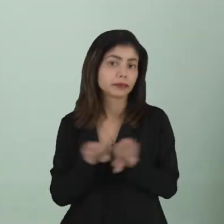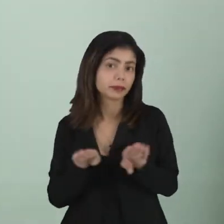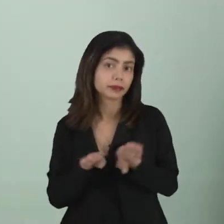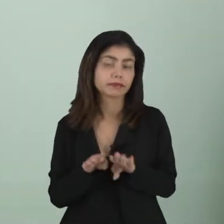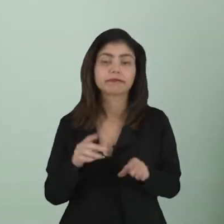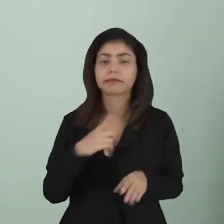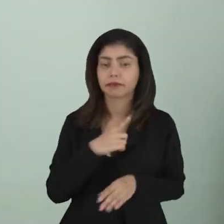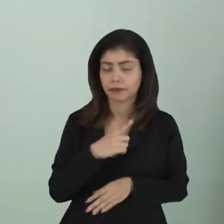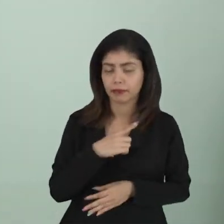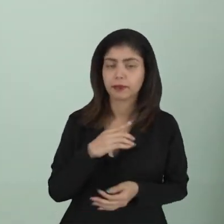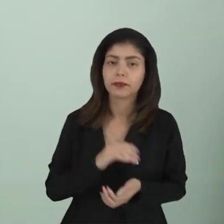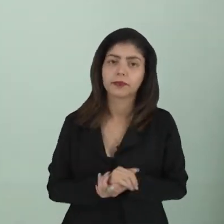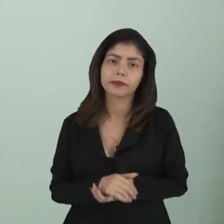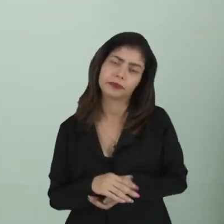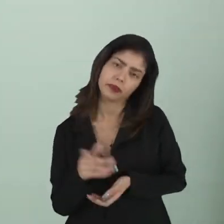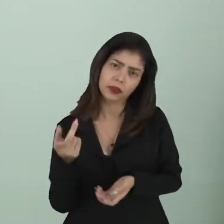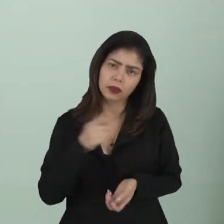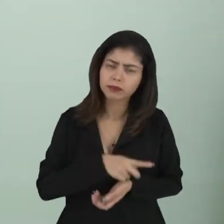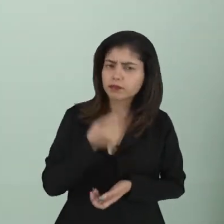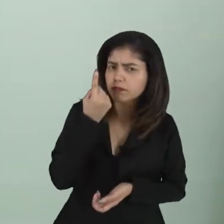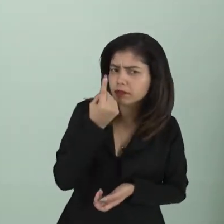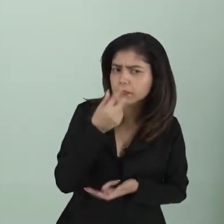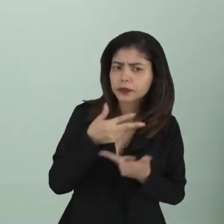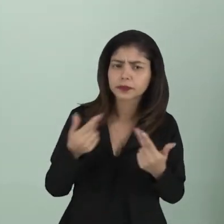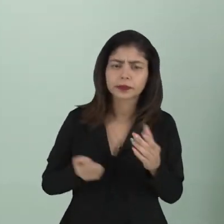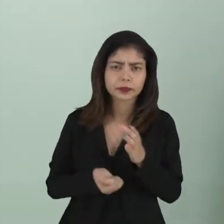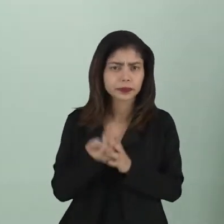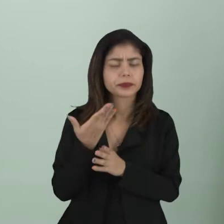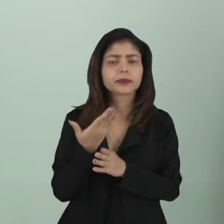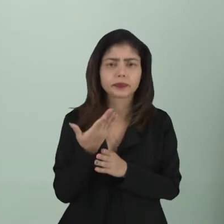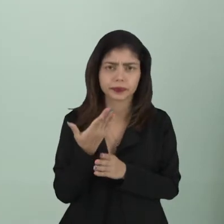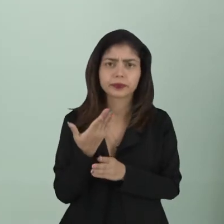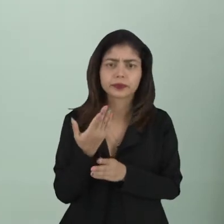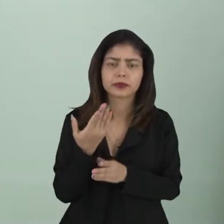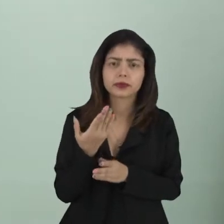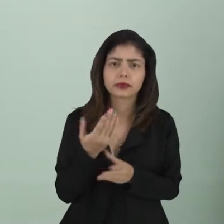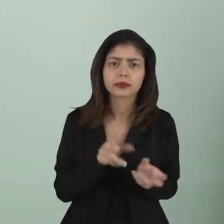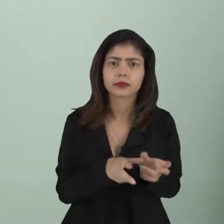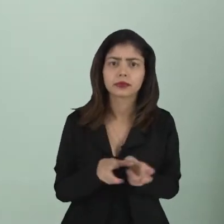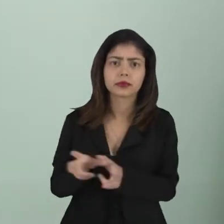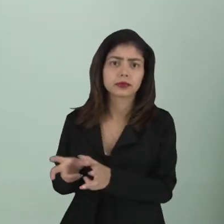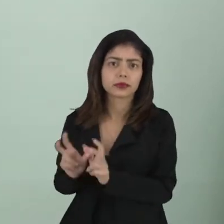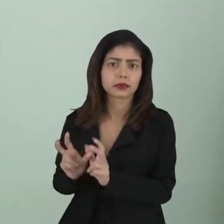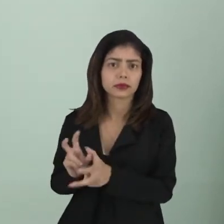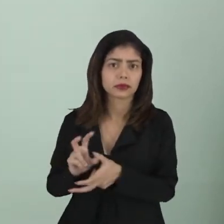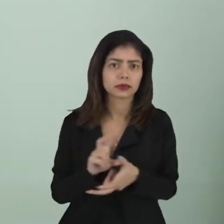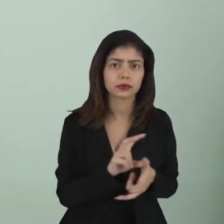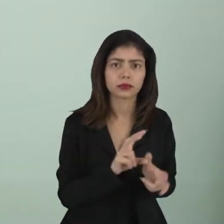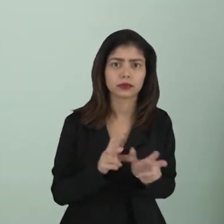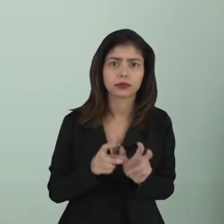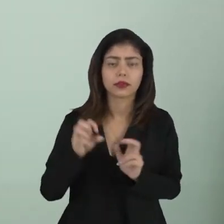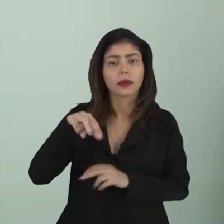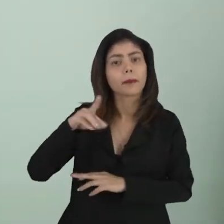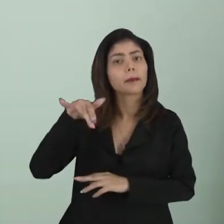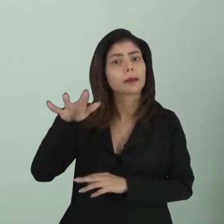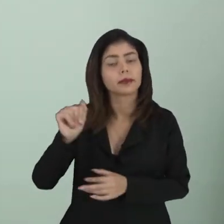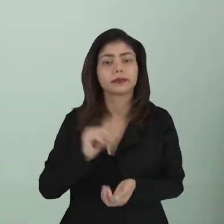levar em consideração uma peculiaridade. O surgimento da máquina, àquela época, já